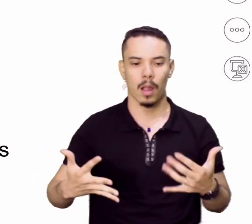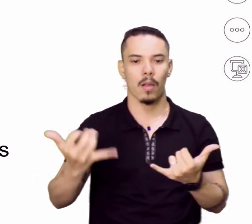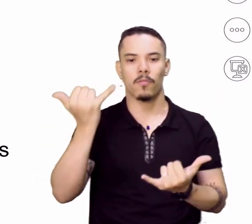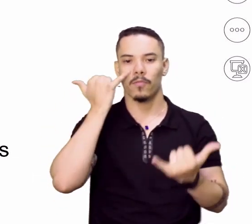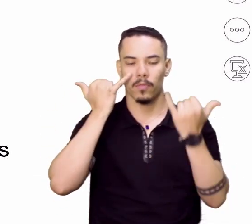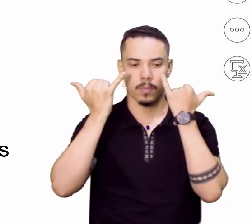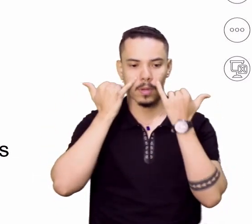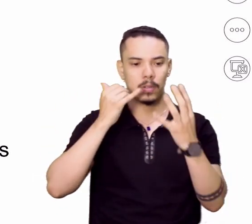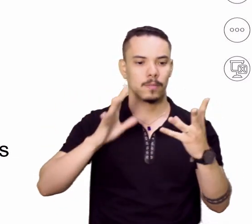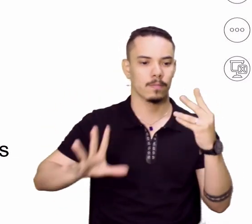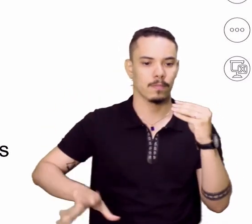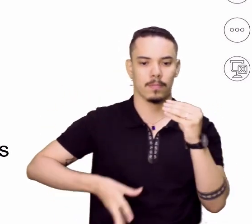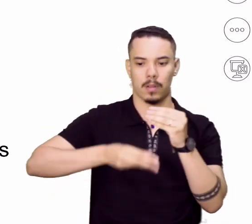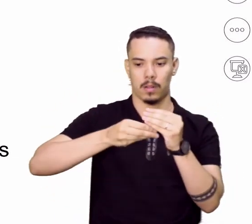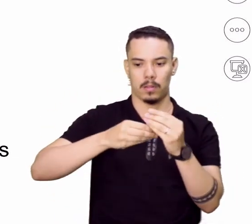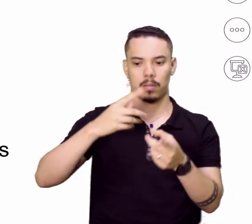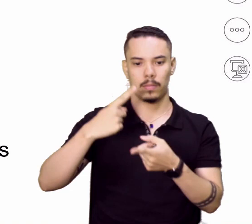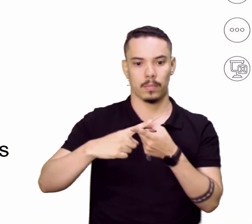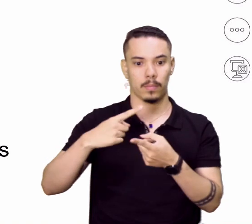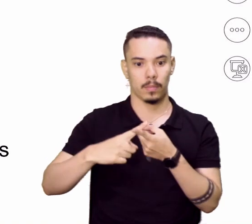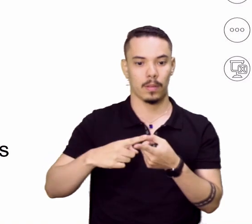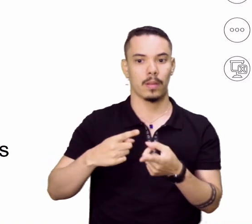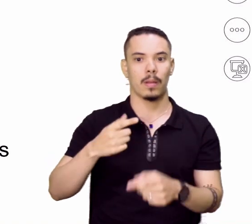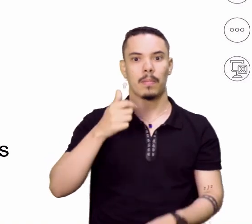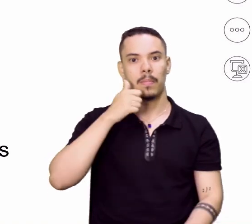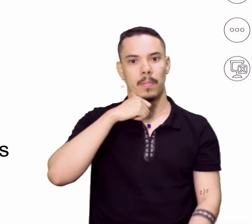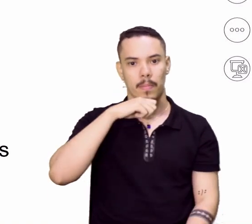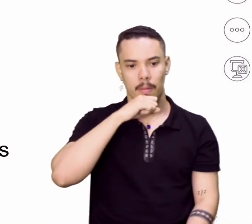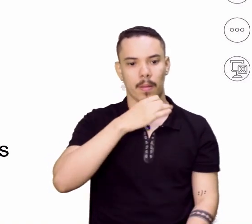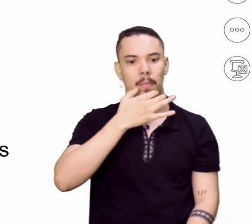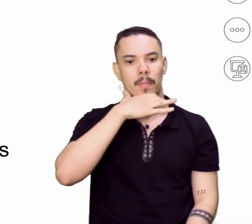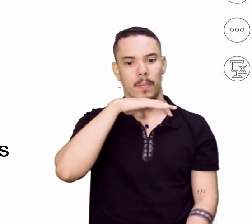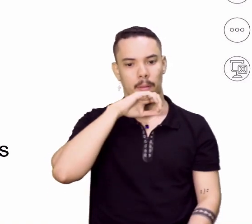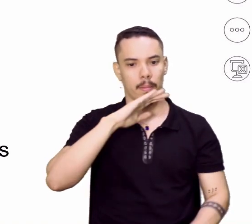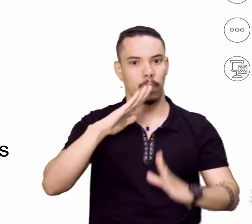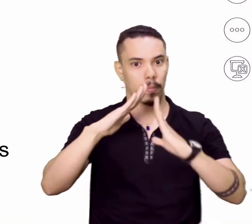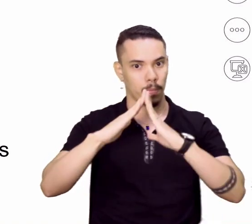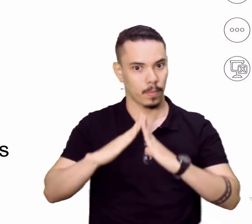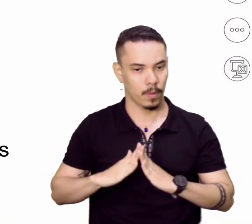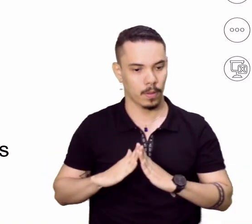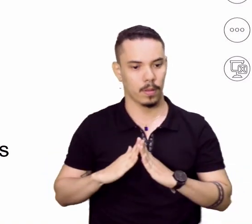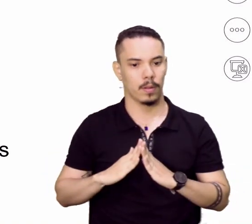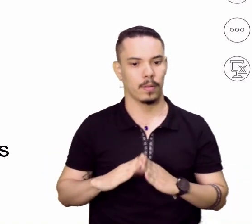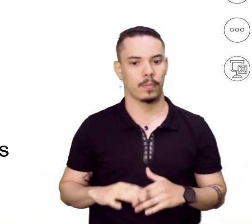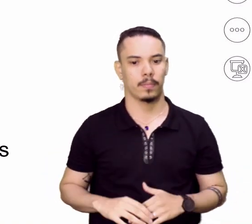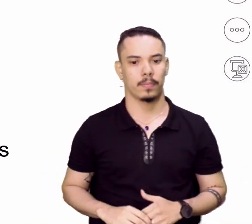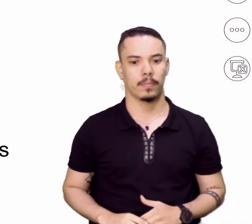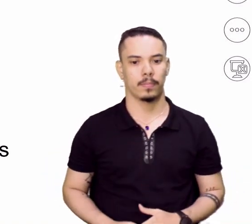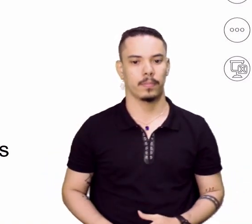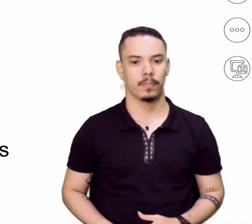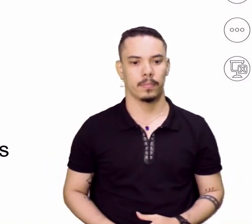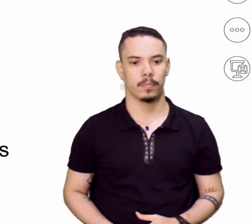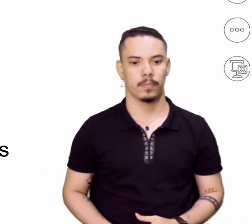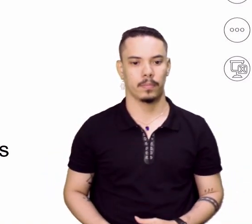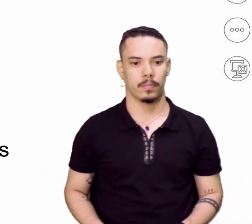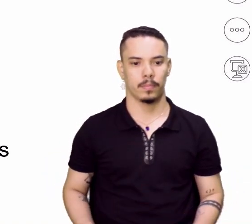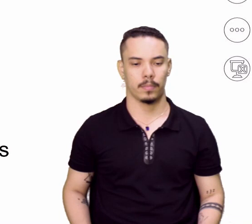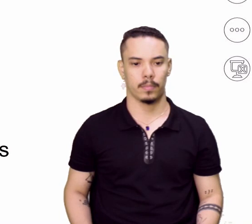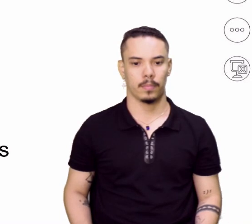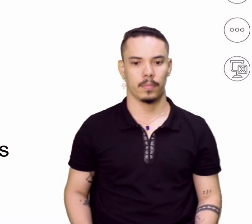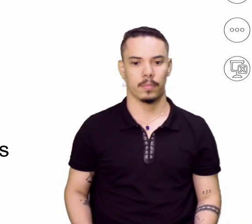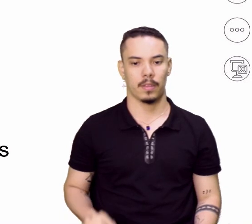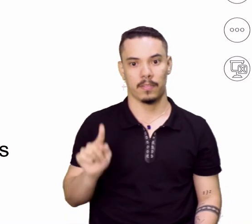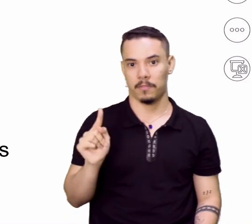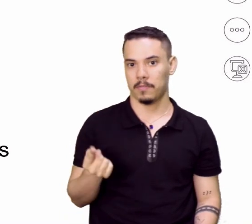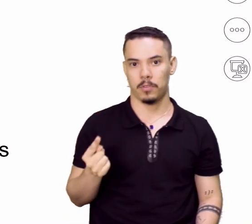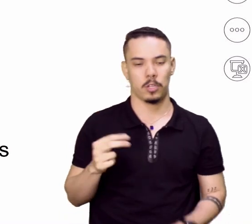a mais, que os pais do Jack moram em Glasgow, porque você está vendo aqui a vírgula, então